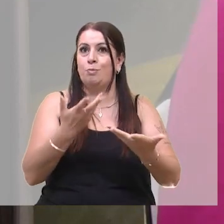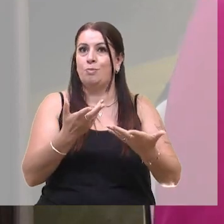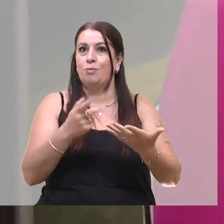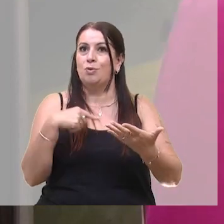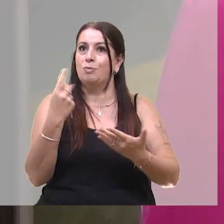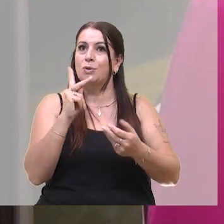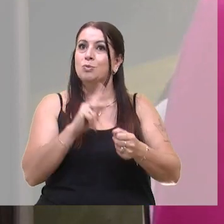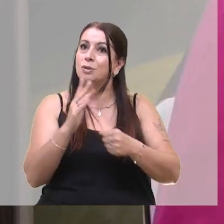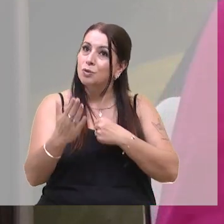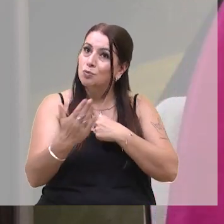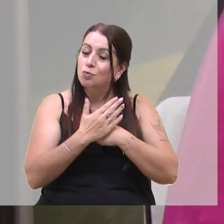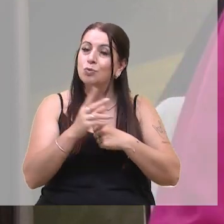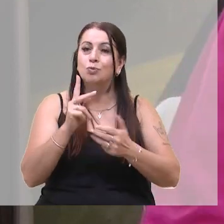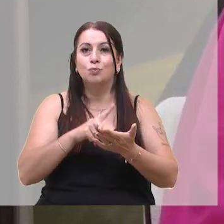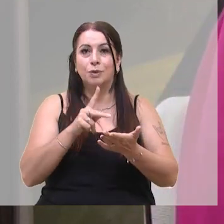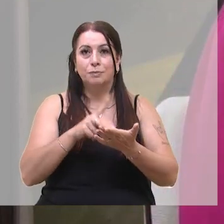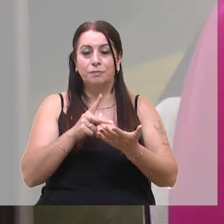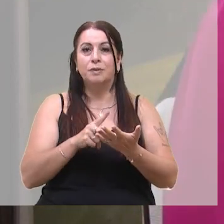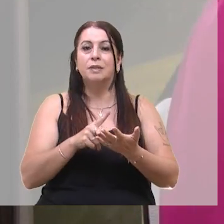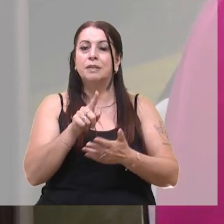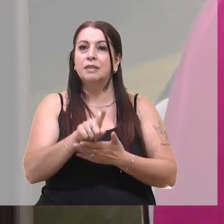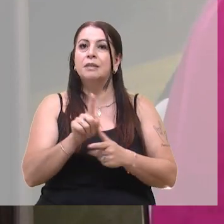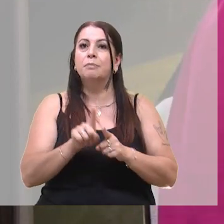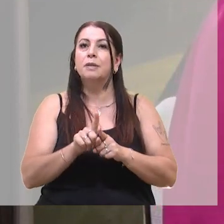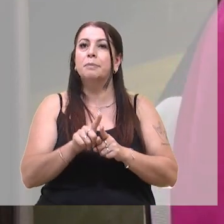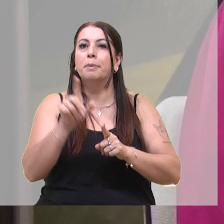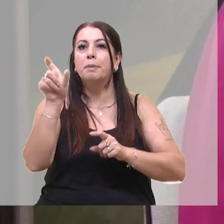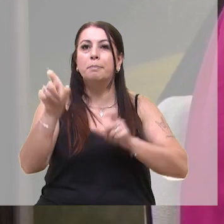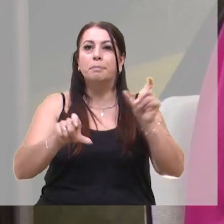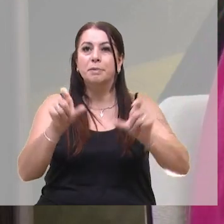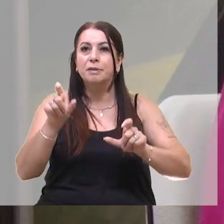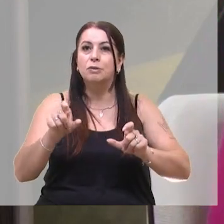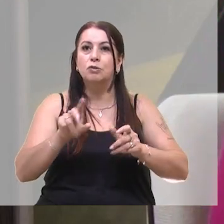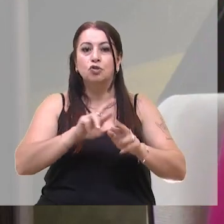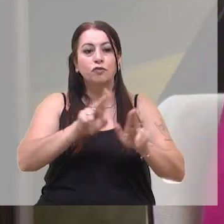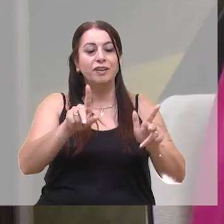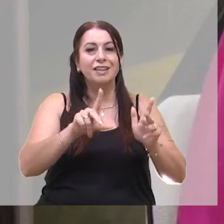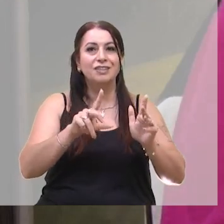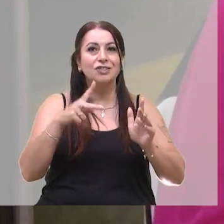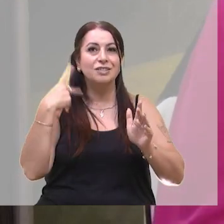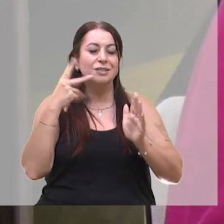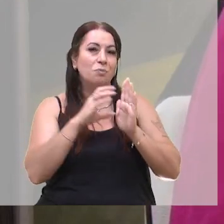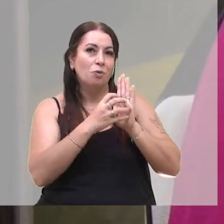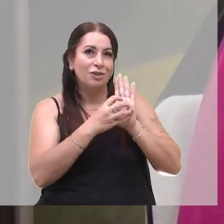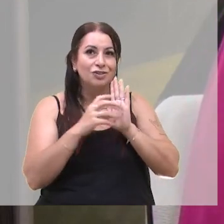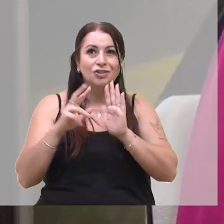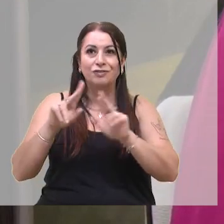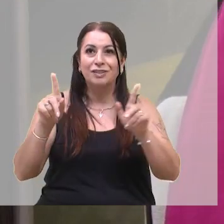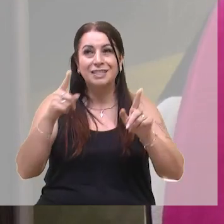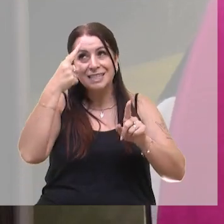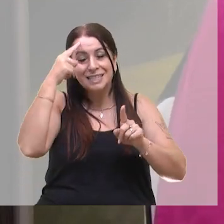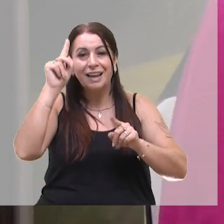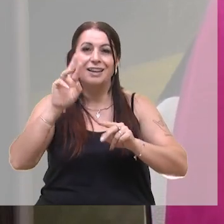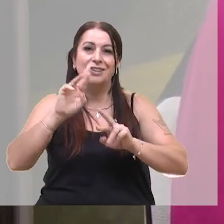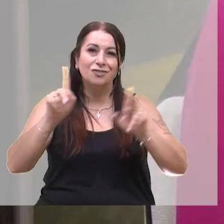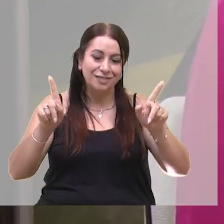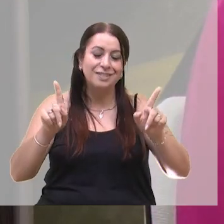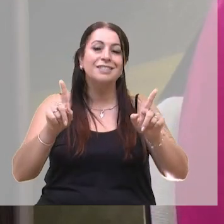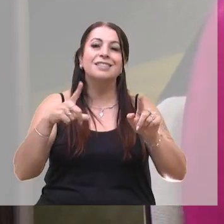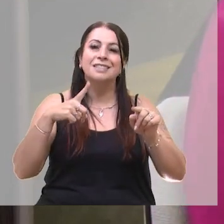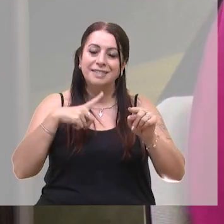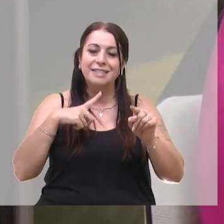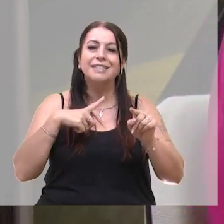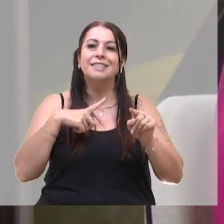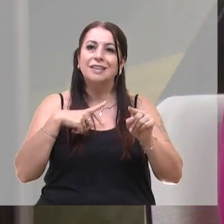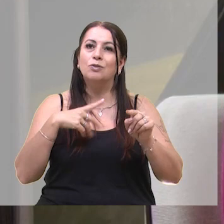que contribuam efetivamente, né? Apesar de serem pessoas de partidos diferentes, com ideias diferentes, a gente tem